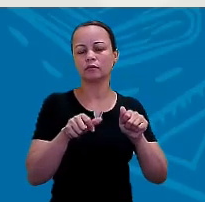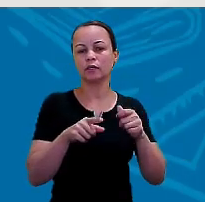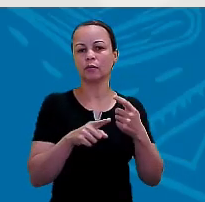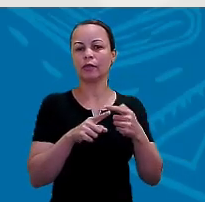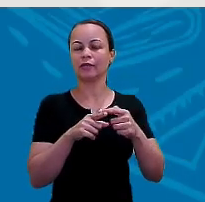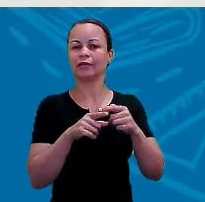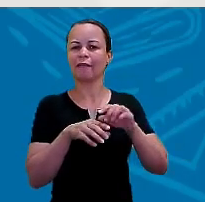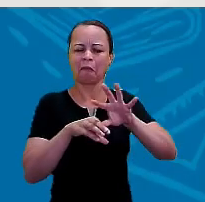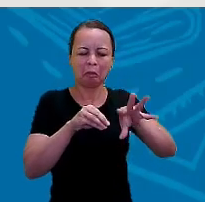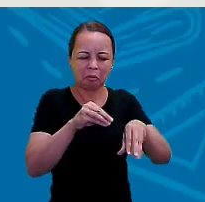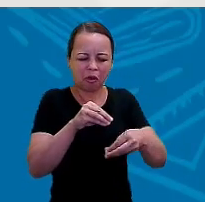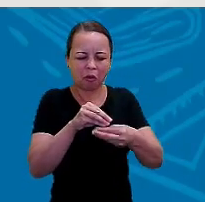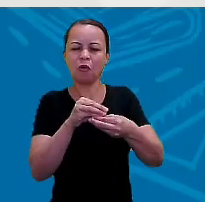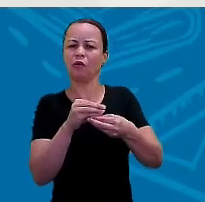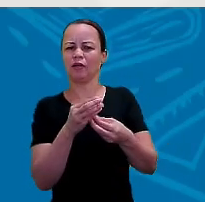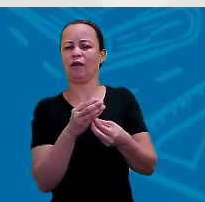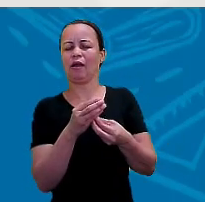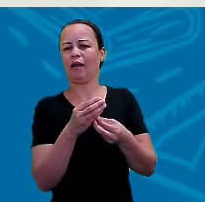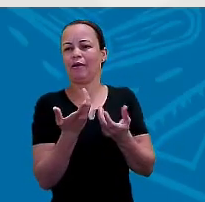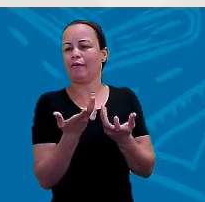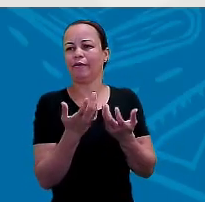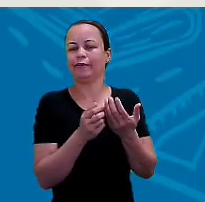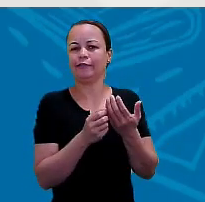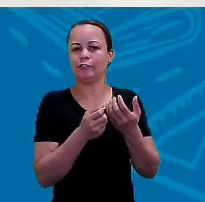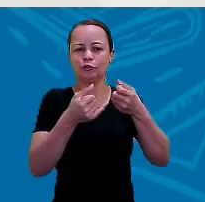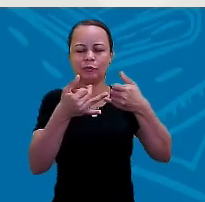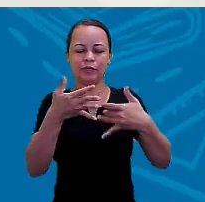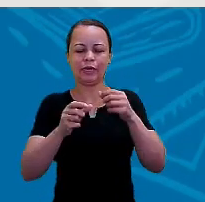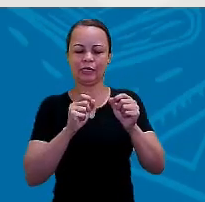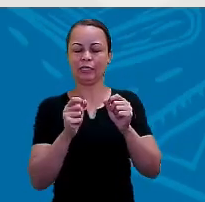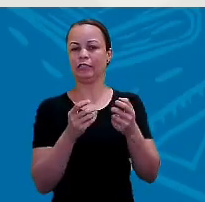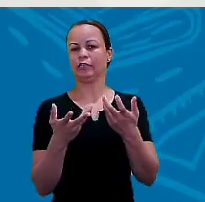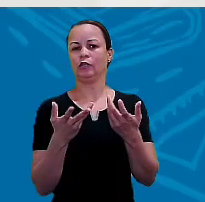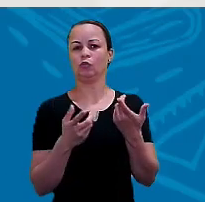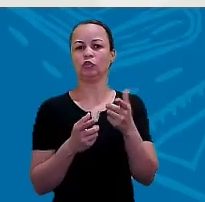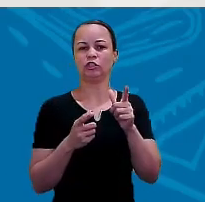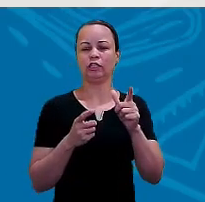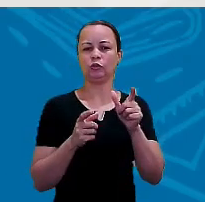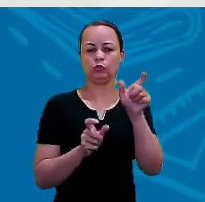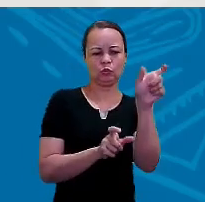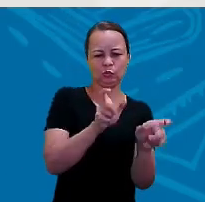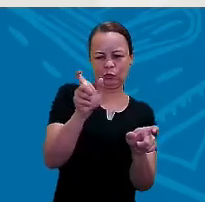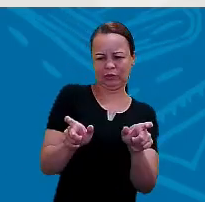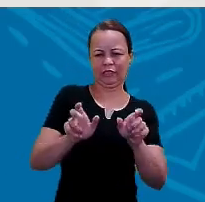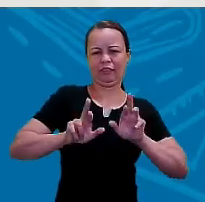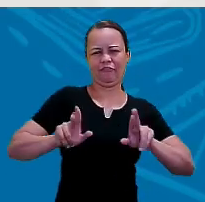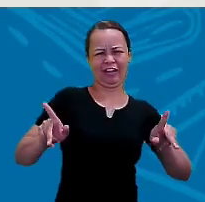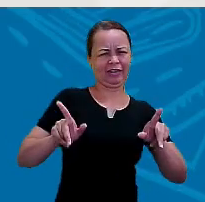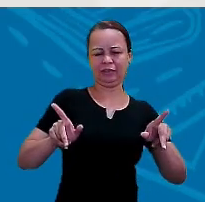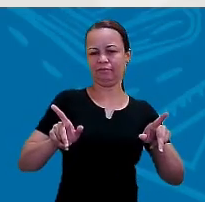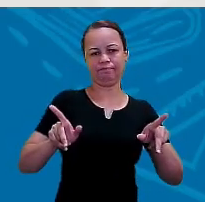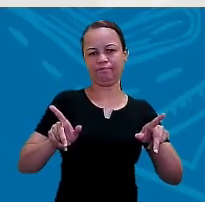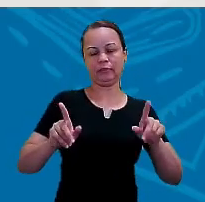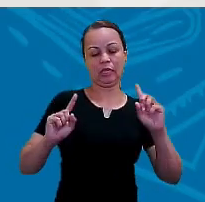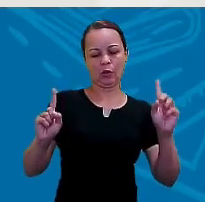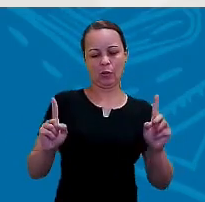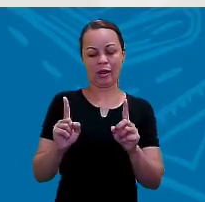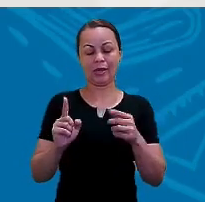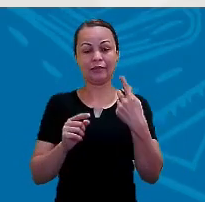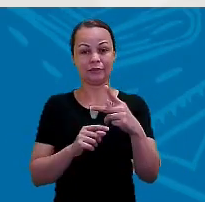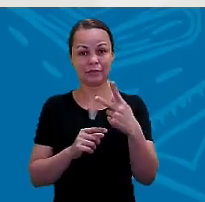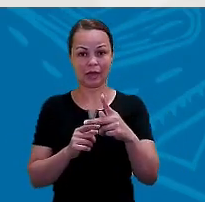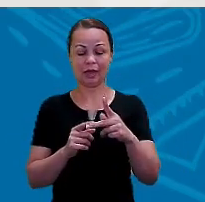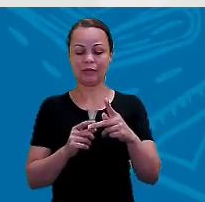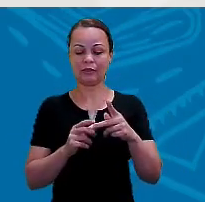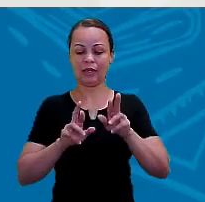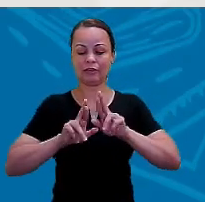colocar, categorizar, às vezes, um gênero inferior a outro gênero. E não. Essa ideia aqui, gente, vamos abolir,